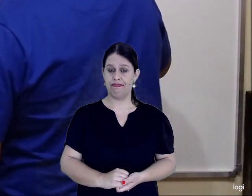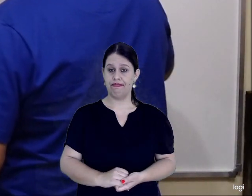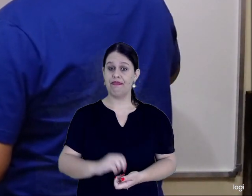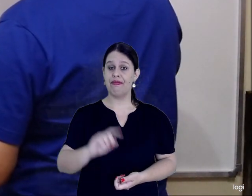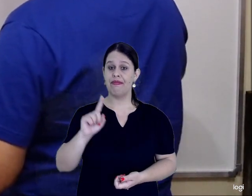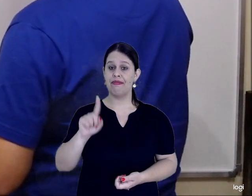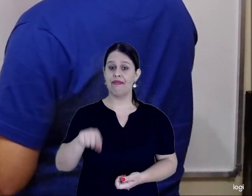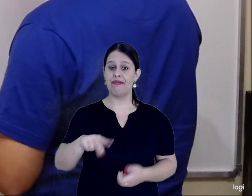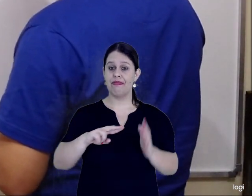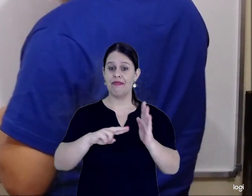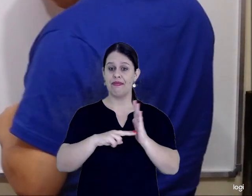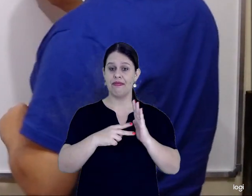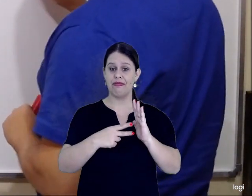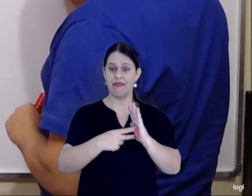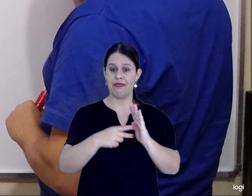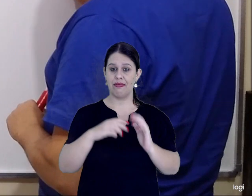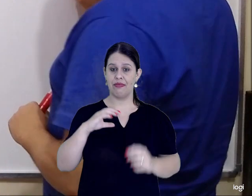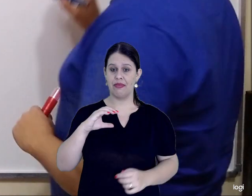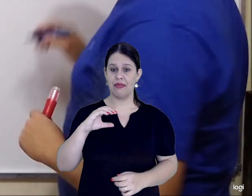é